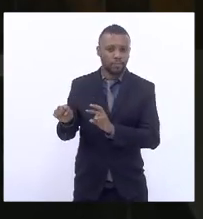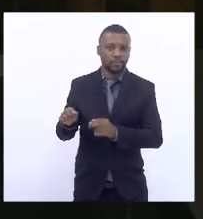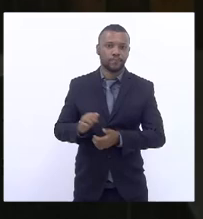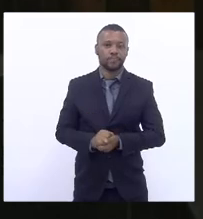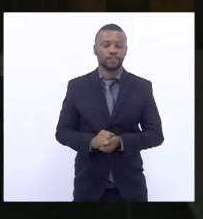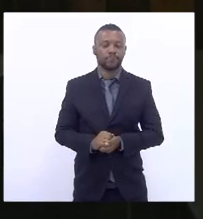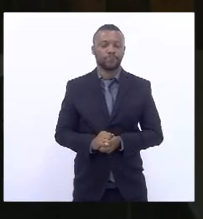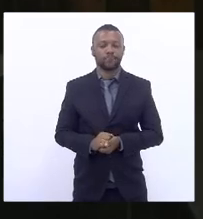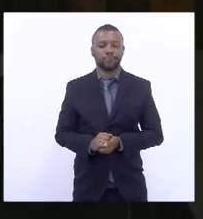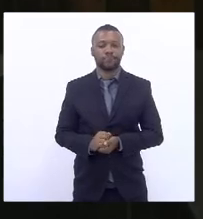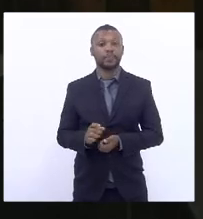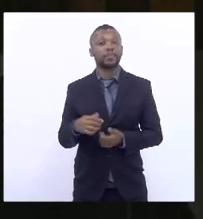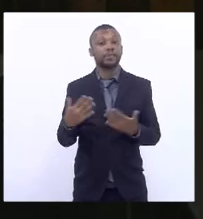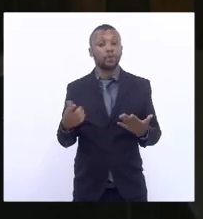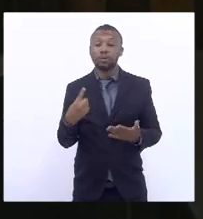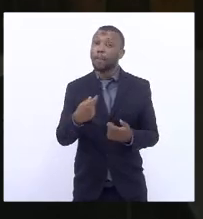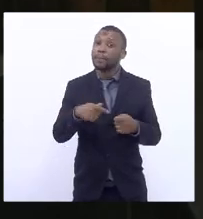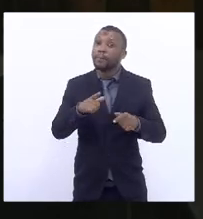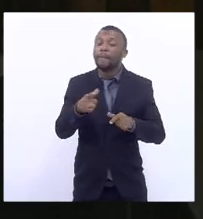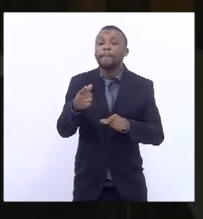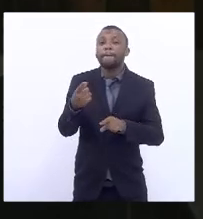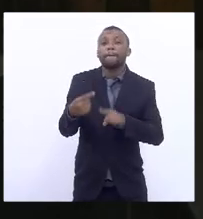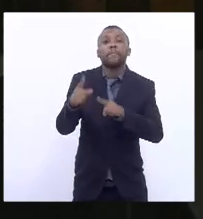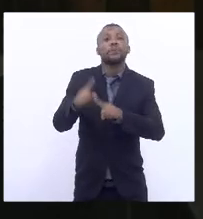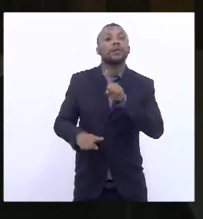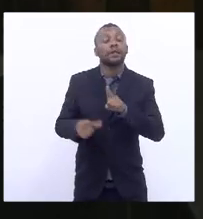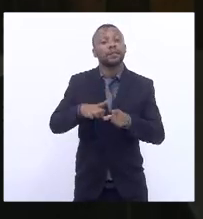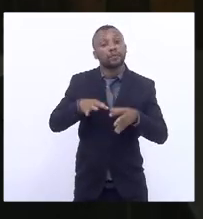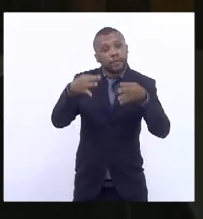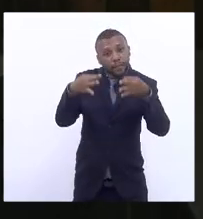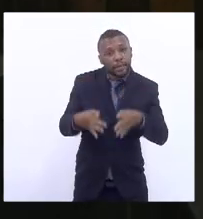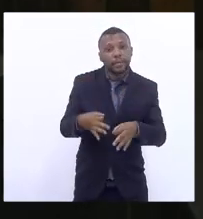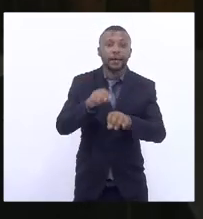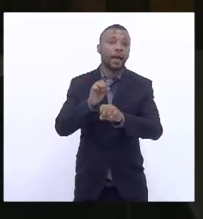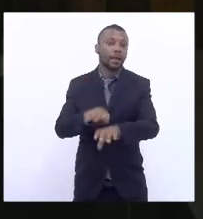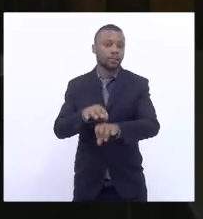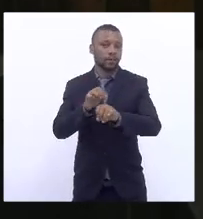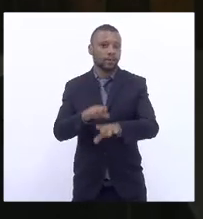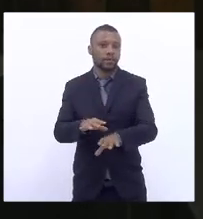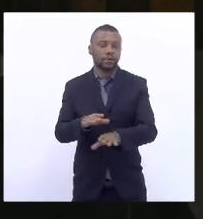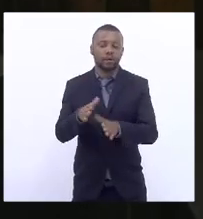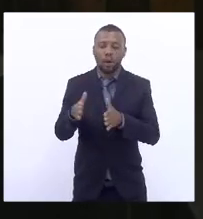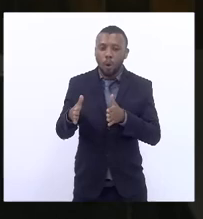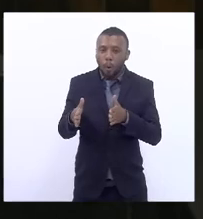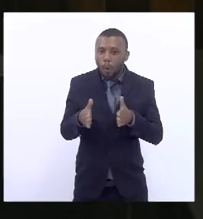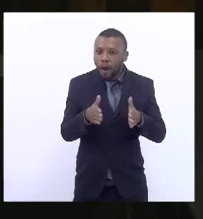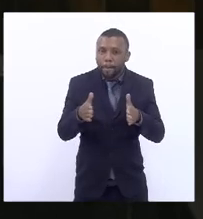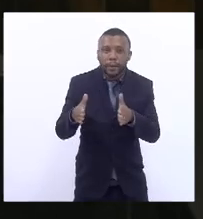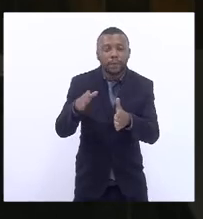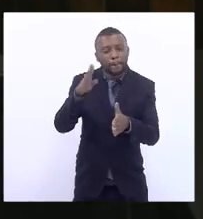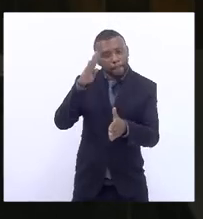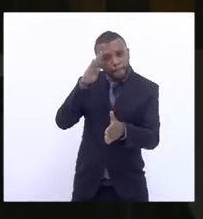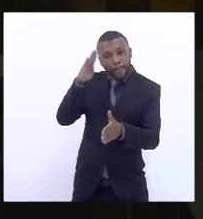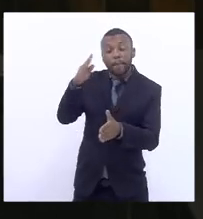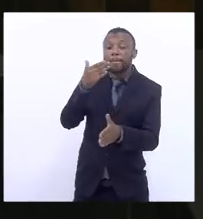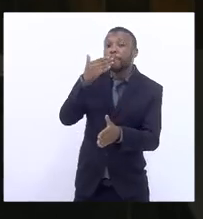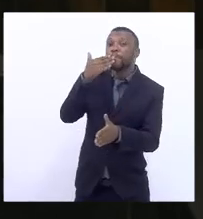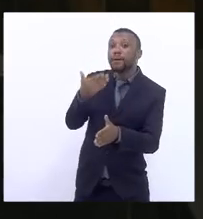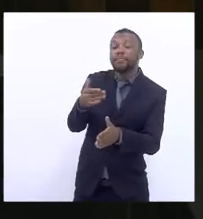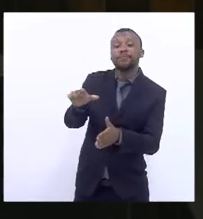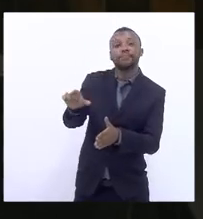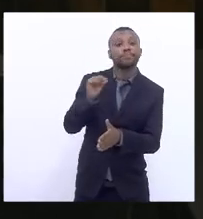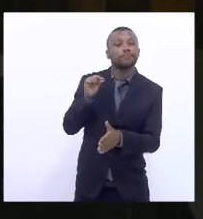Nós precisamos mudar isso. E, certamente, a educação é o caminho prioritário, preferencial,